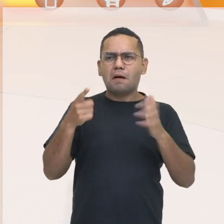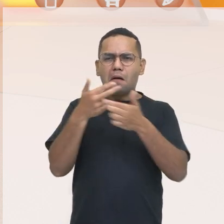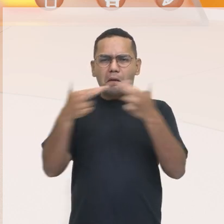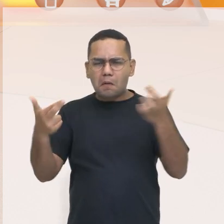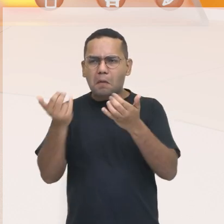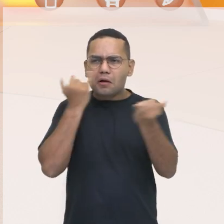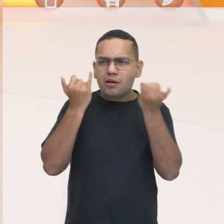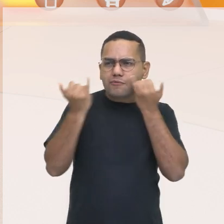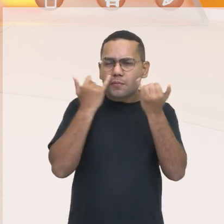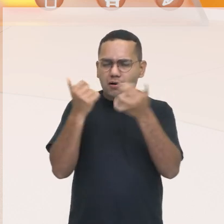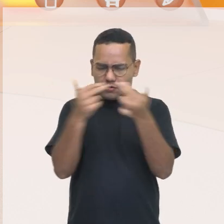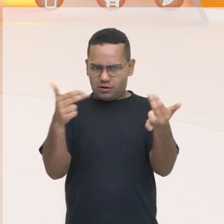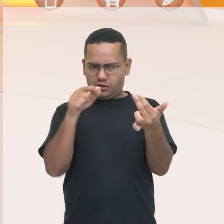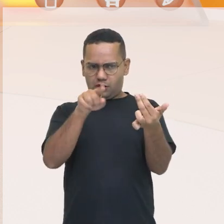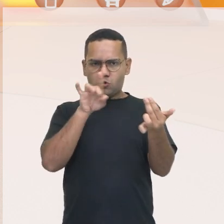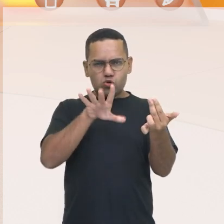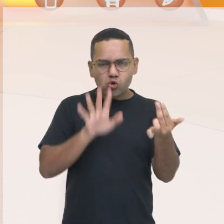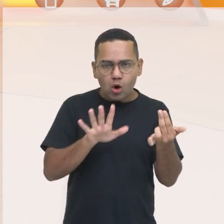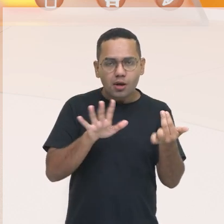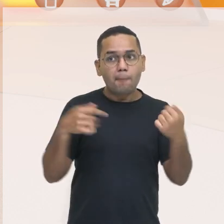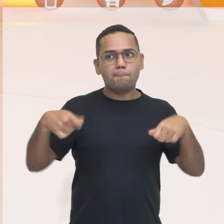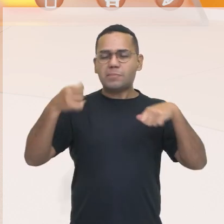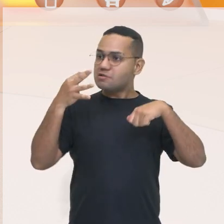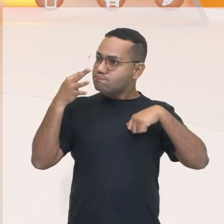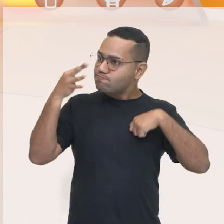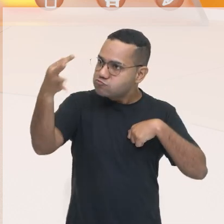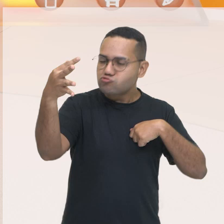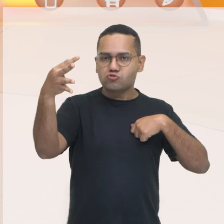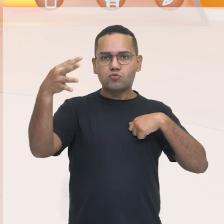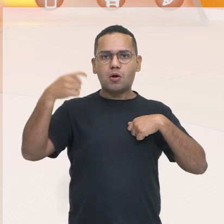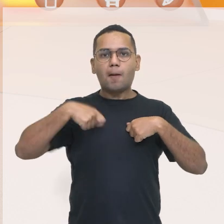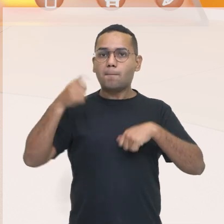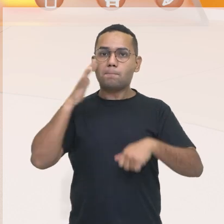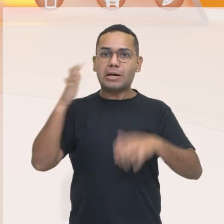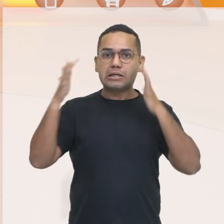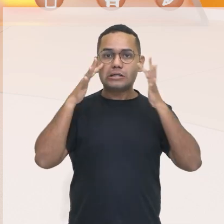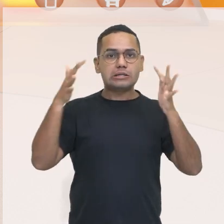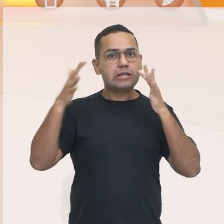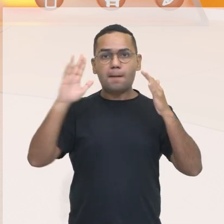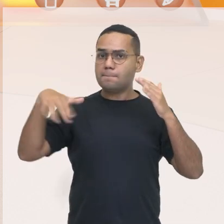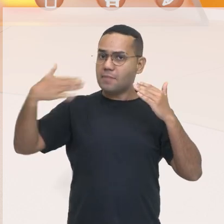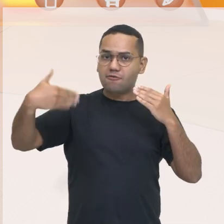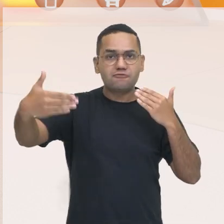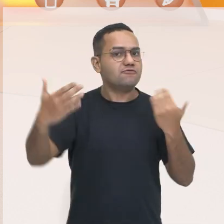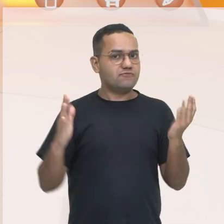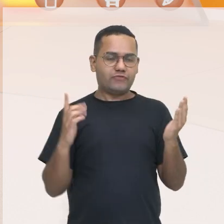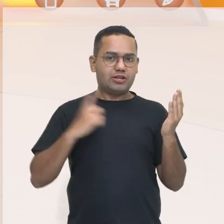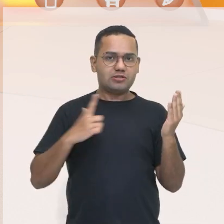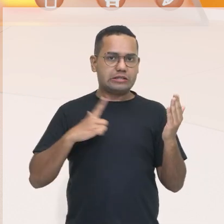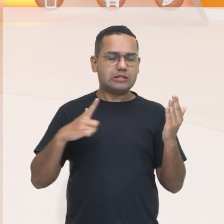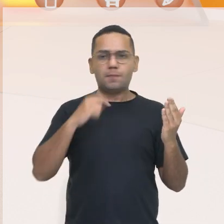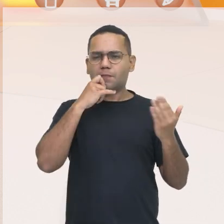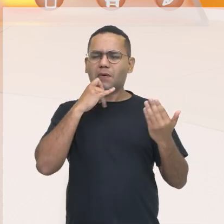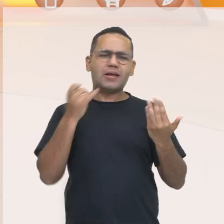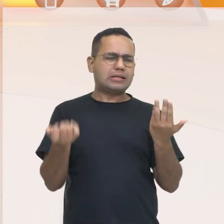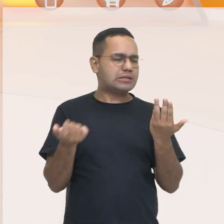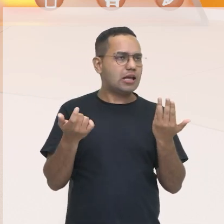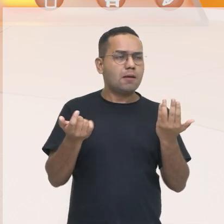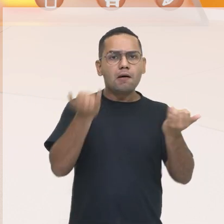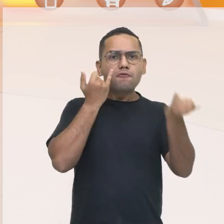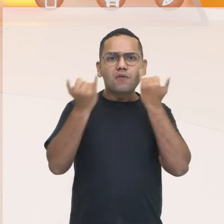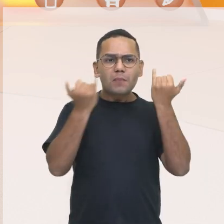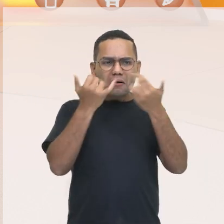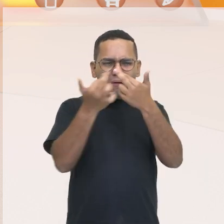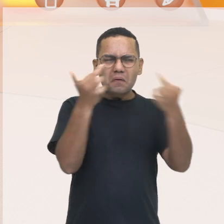ir além, a ler através das entrelinhas, a buscar algo além daquela notícia que estão